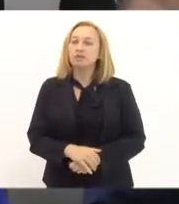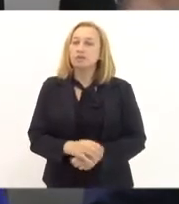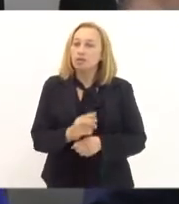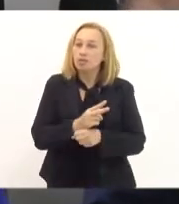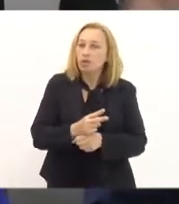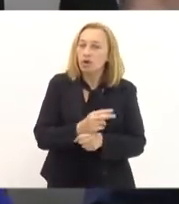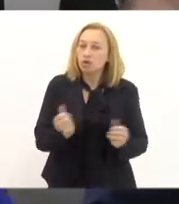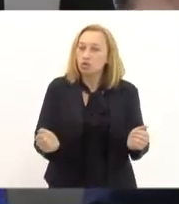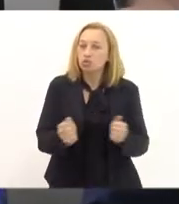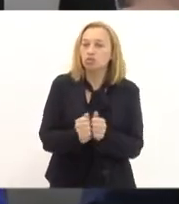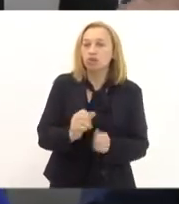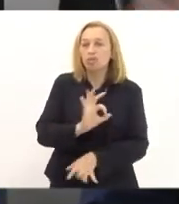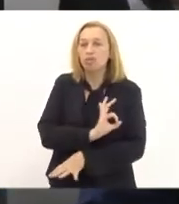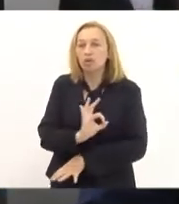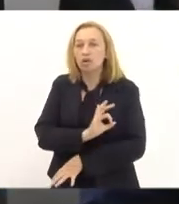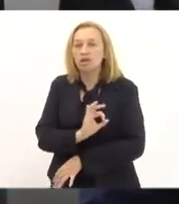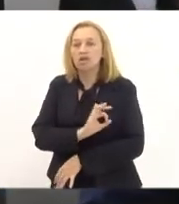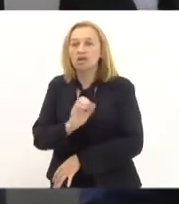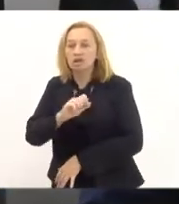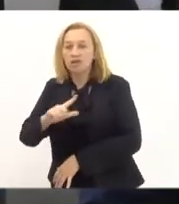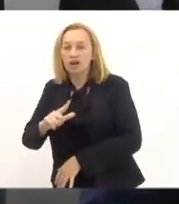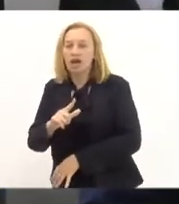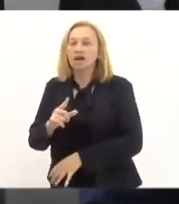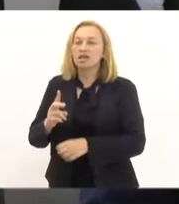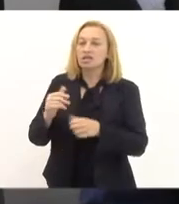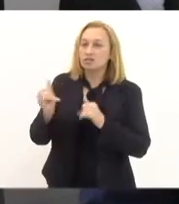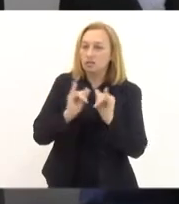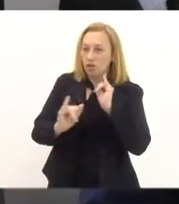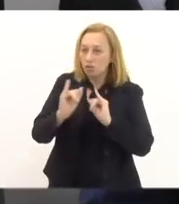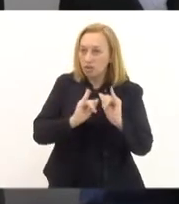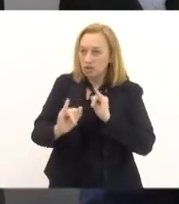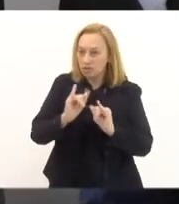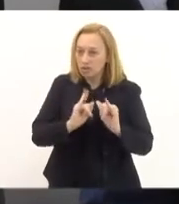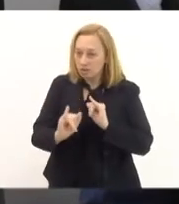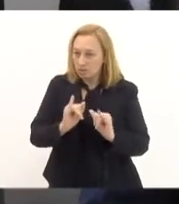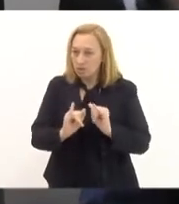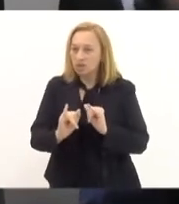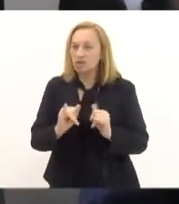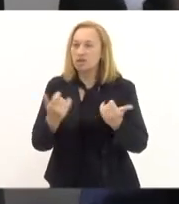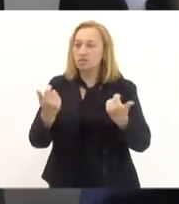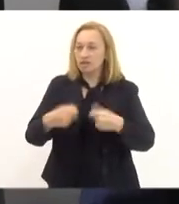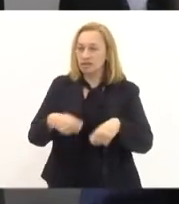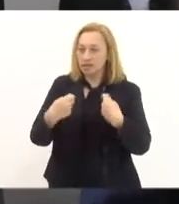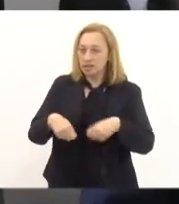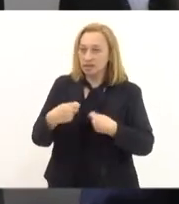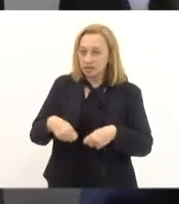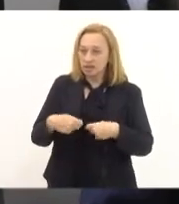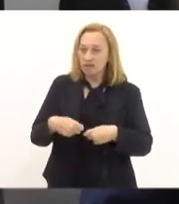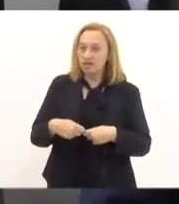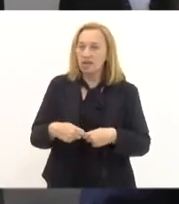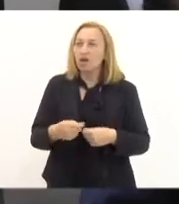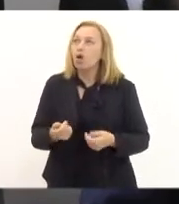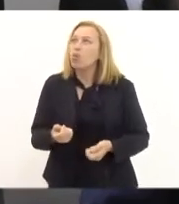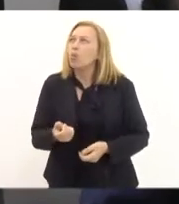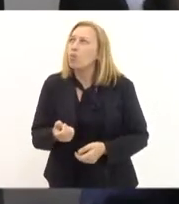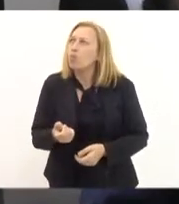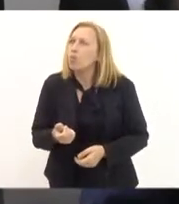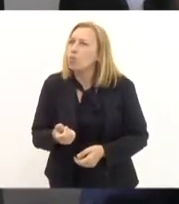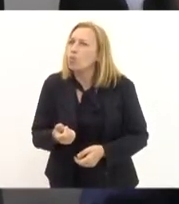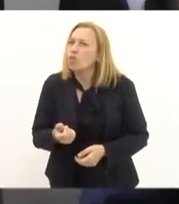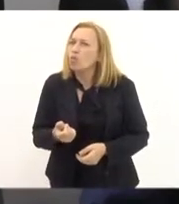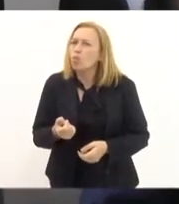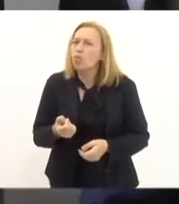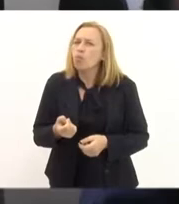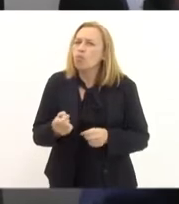junto à polícia civil as informações que já estão aqui elencadas né e e tem um pouco de